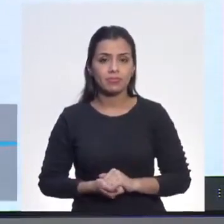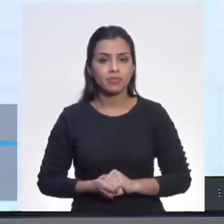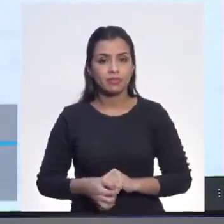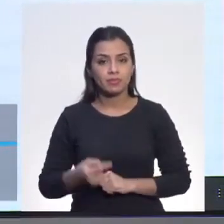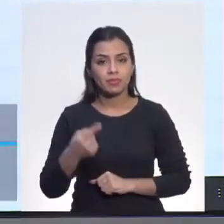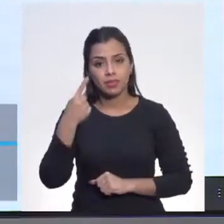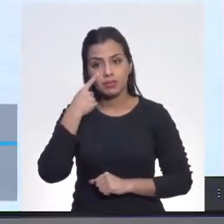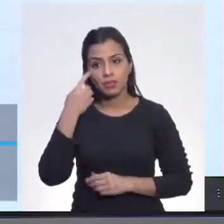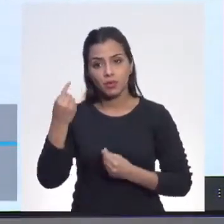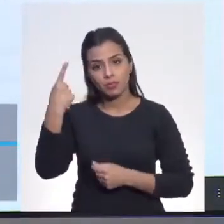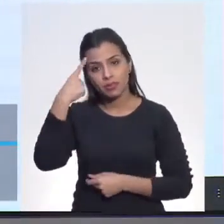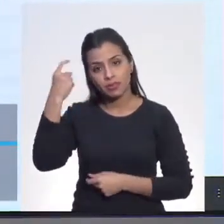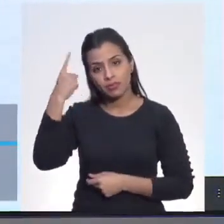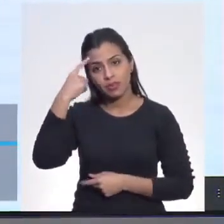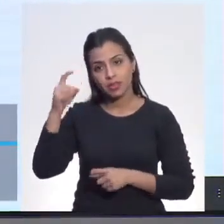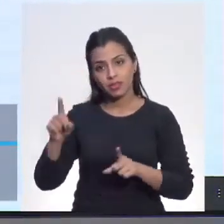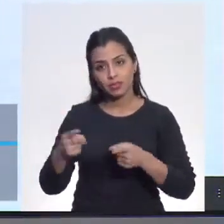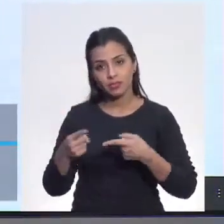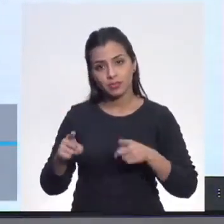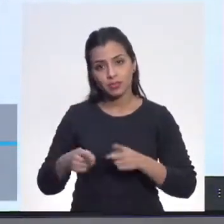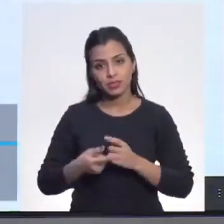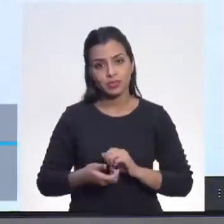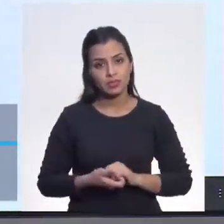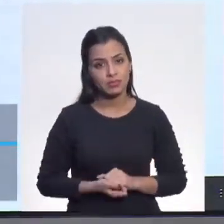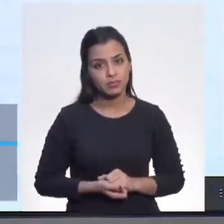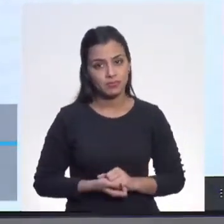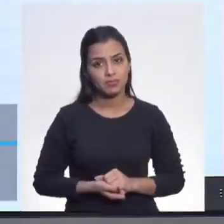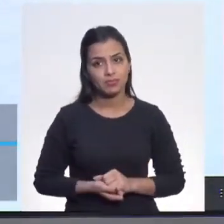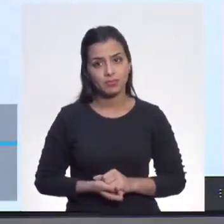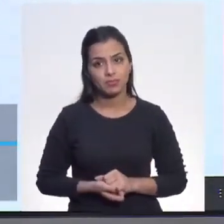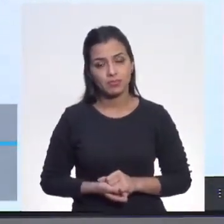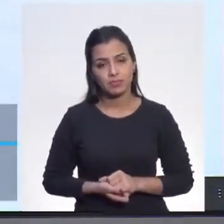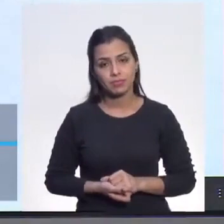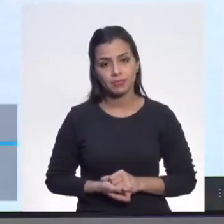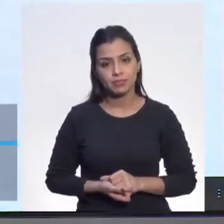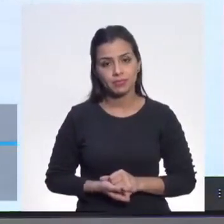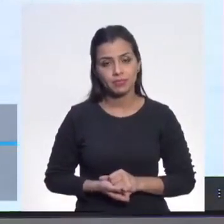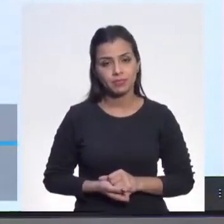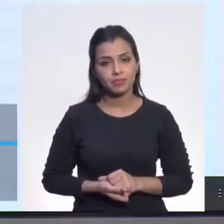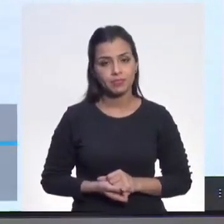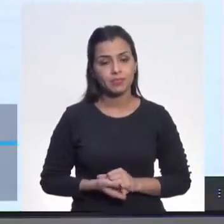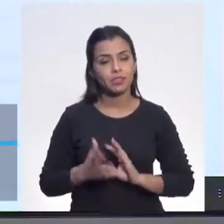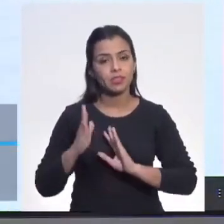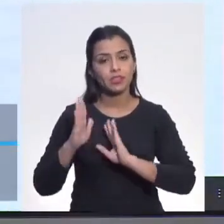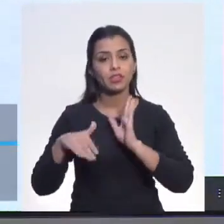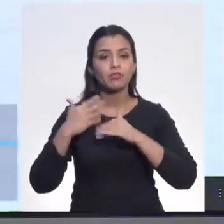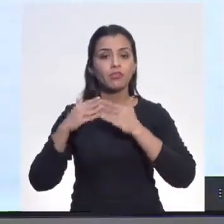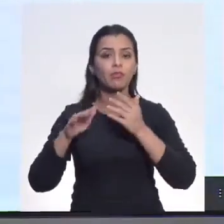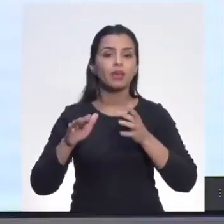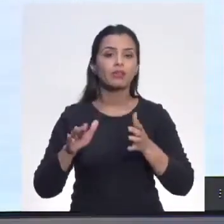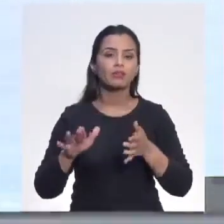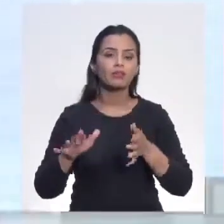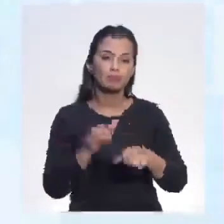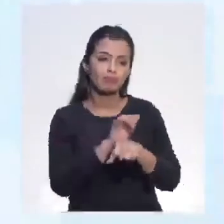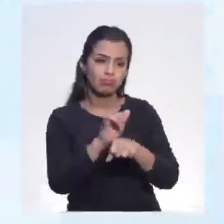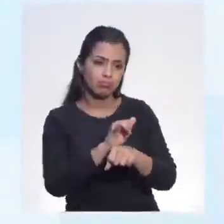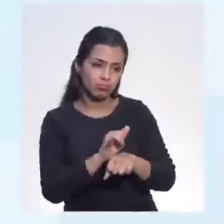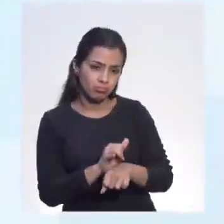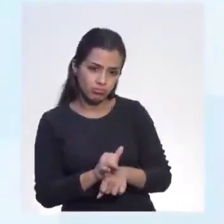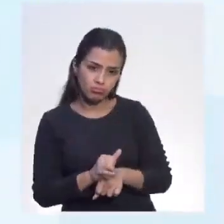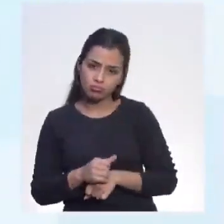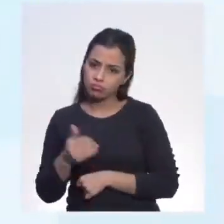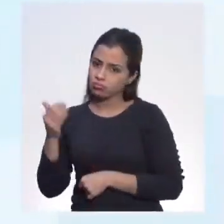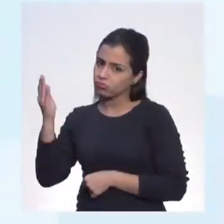compondo essa música. Tá certo? Essa é uma das funções do pesquisador musical. Desenvolvedores de instrumentos ou designers de